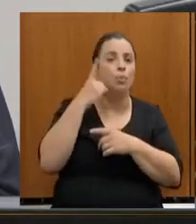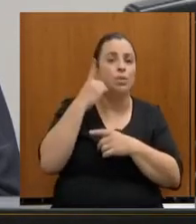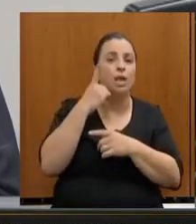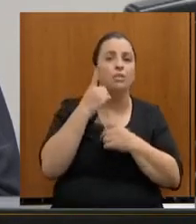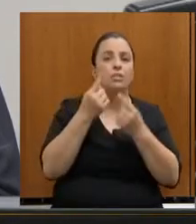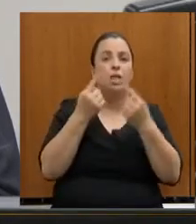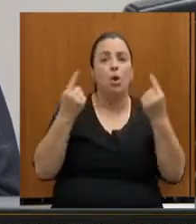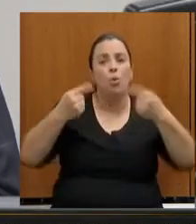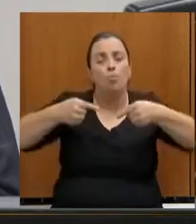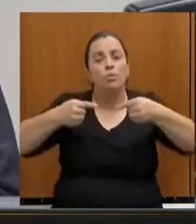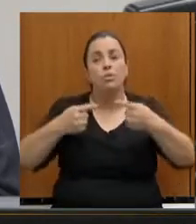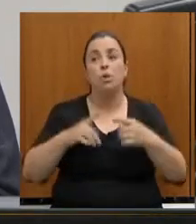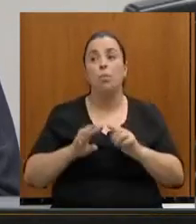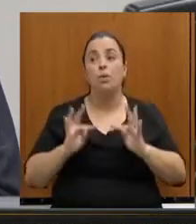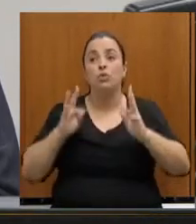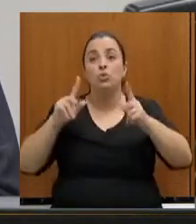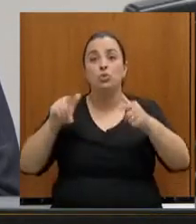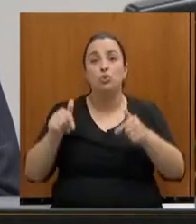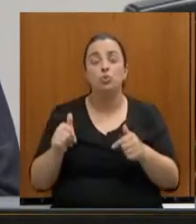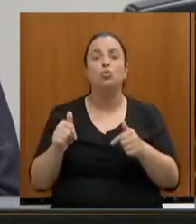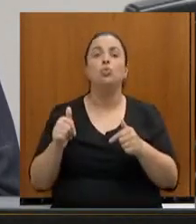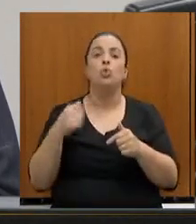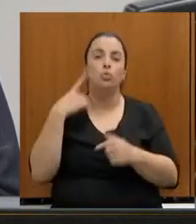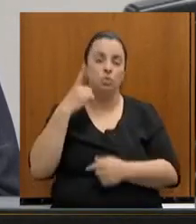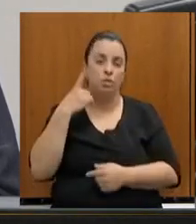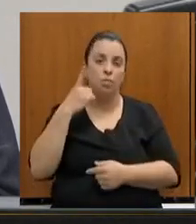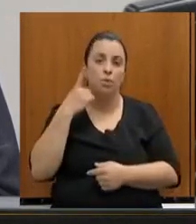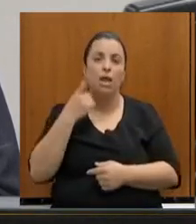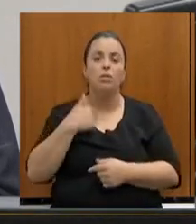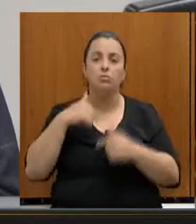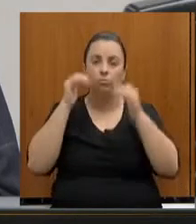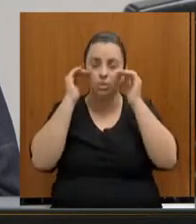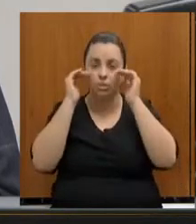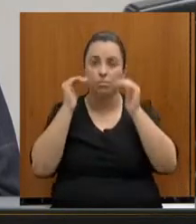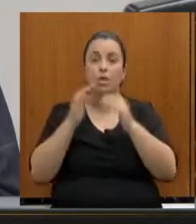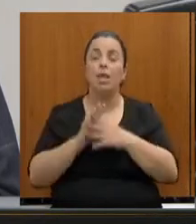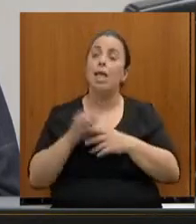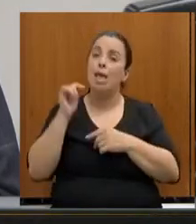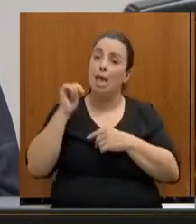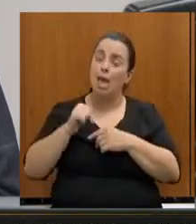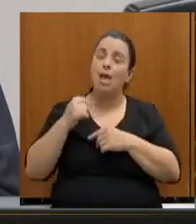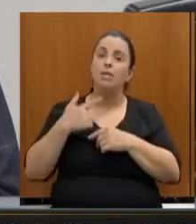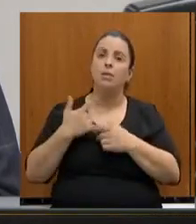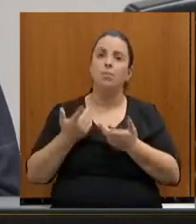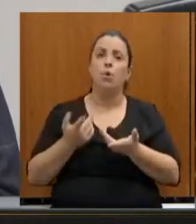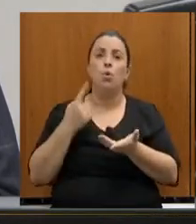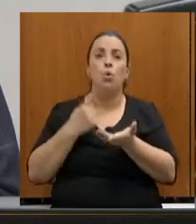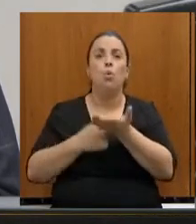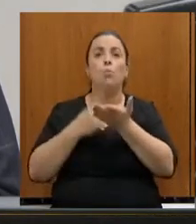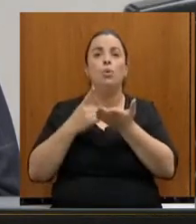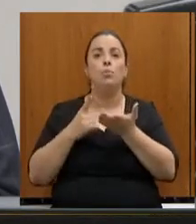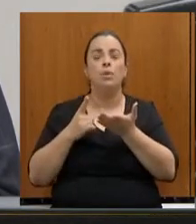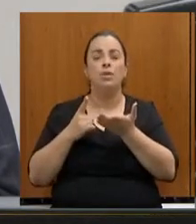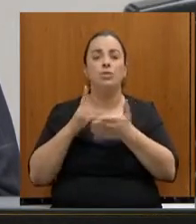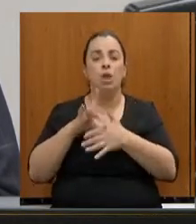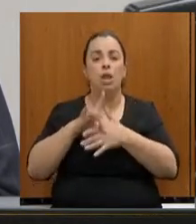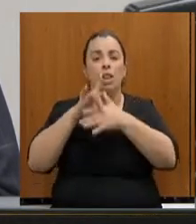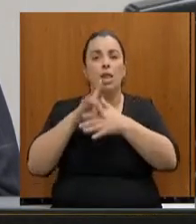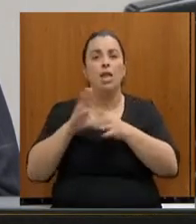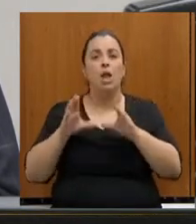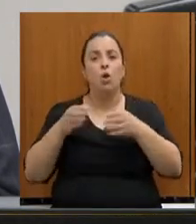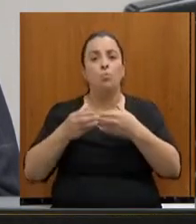todos os deputados esta tem sido a minha conduta aqui na comissão de Meio Ambiente para preservar